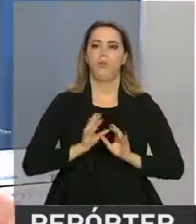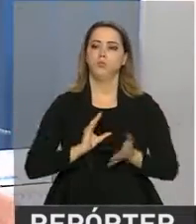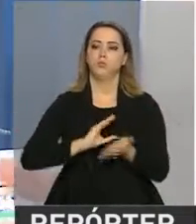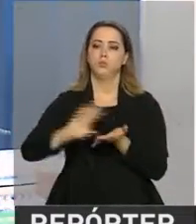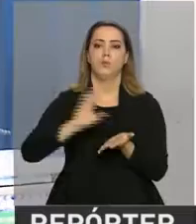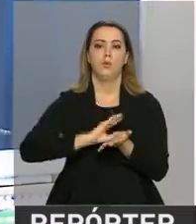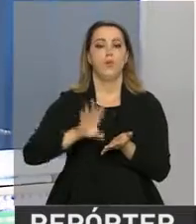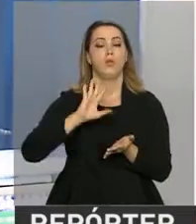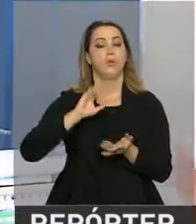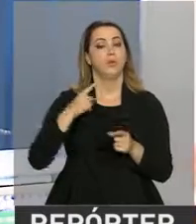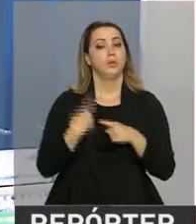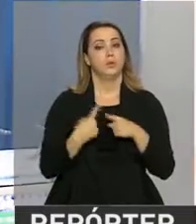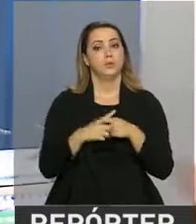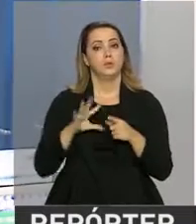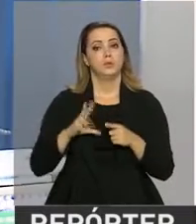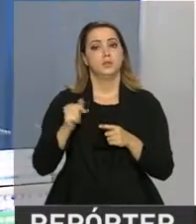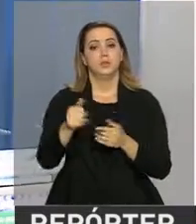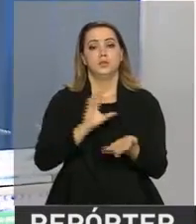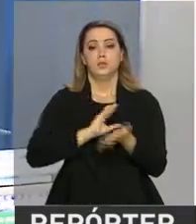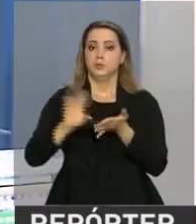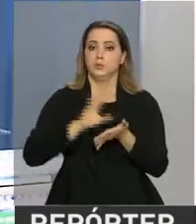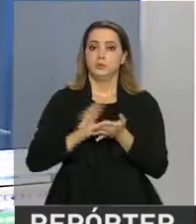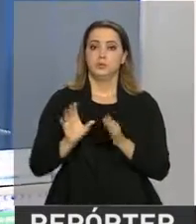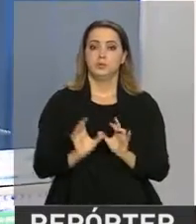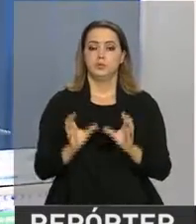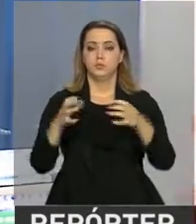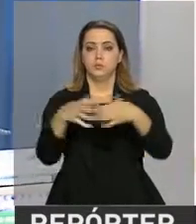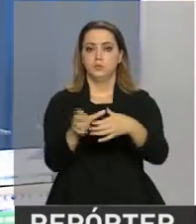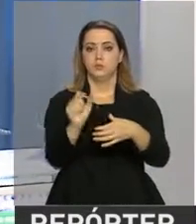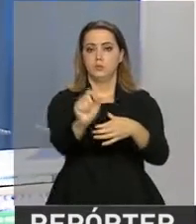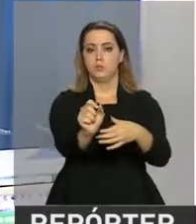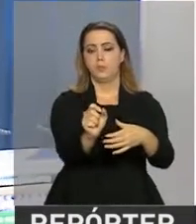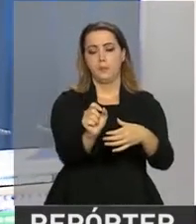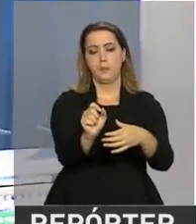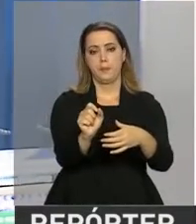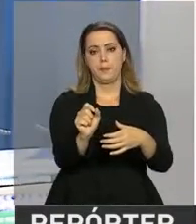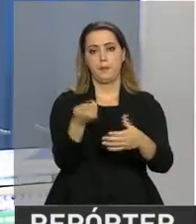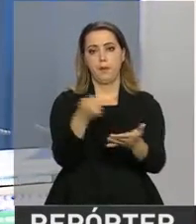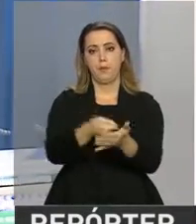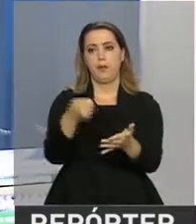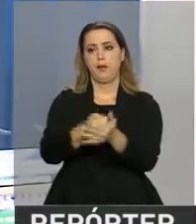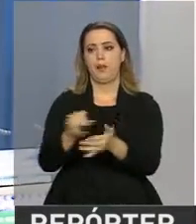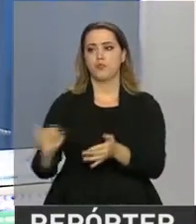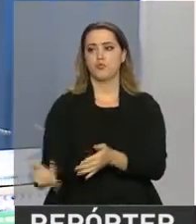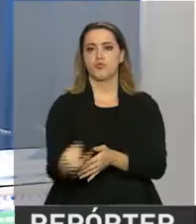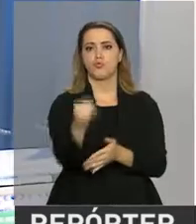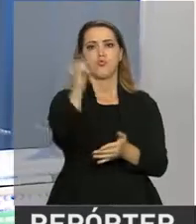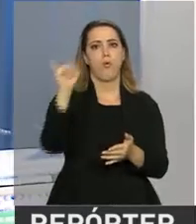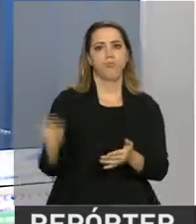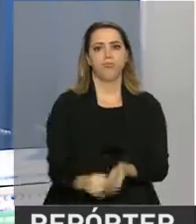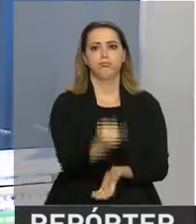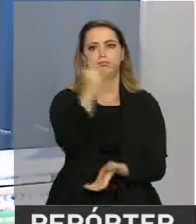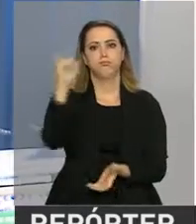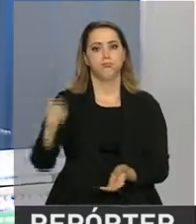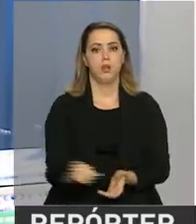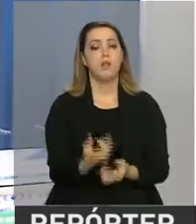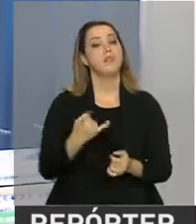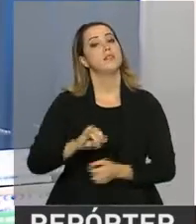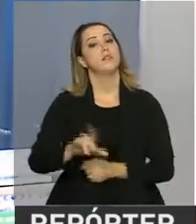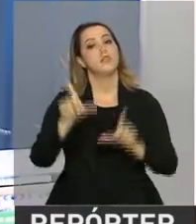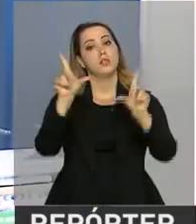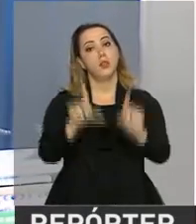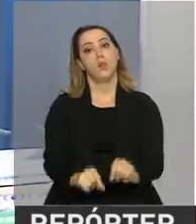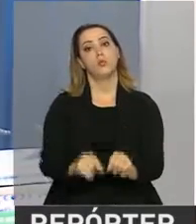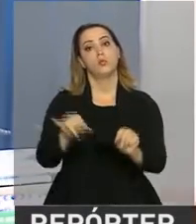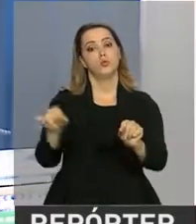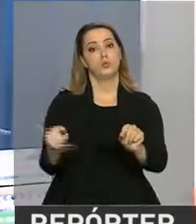todo recurso é direcionado para uma grande parte do recurso direcionado para o pagamento de juros da dívida pública. Se eu reduzo o gasto com juros da dívida